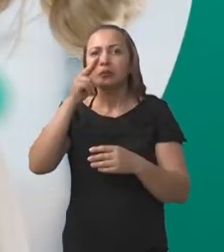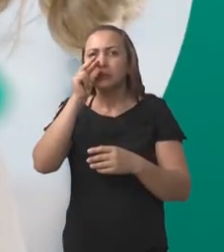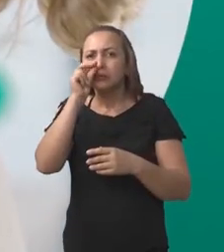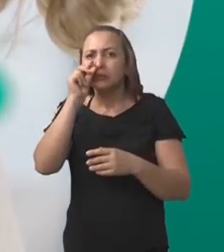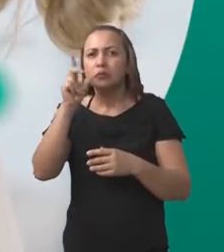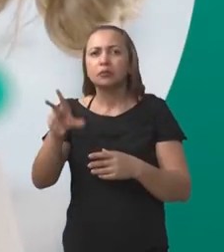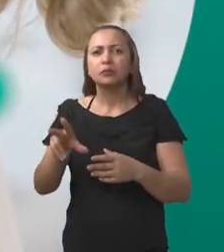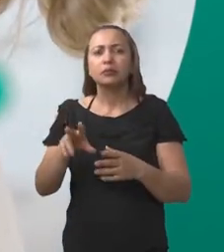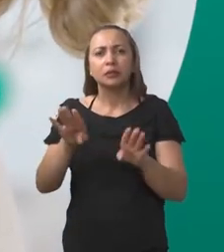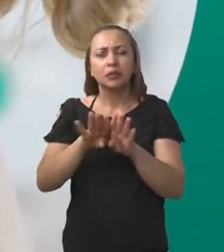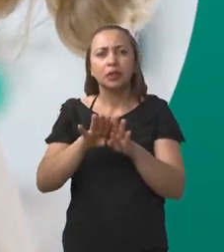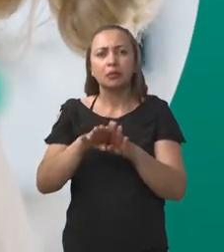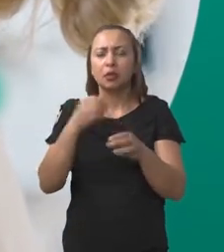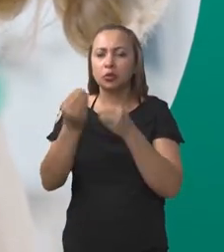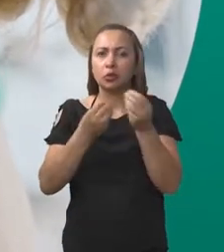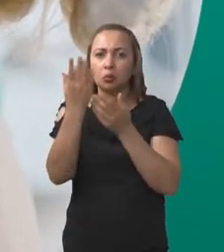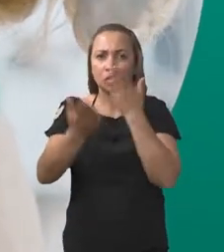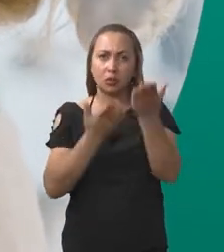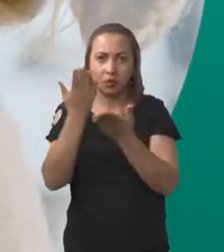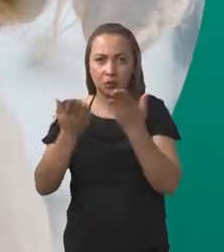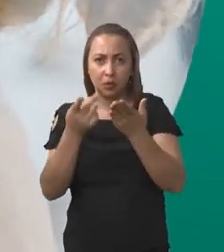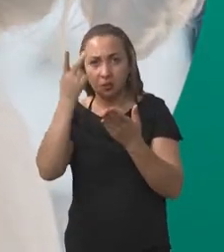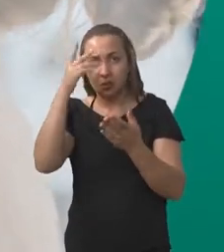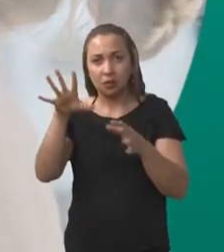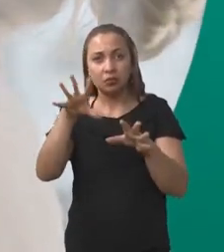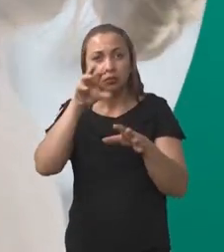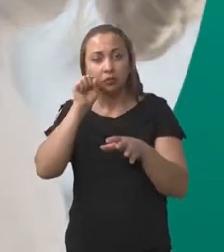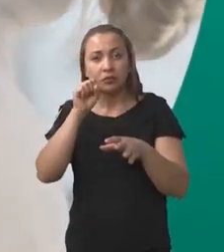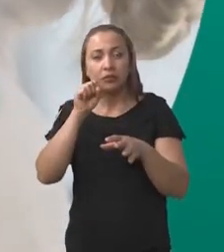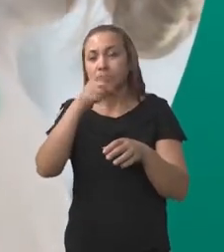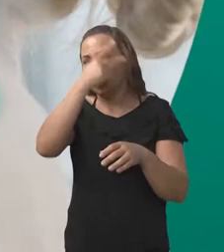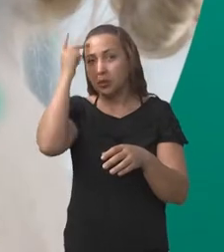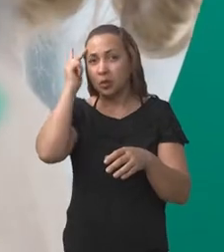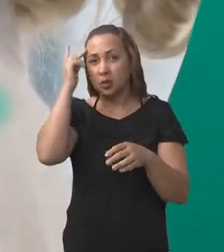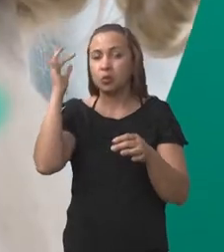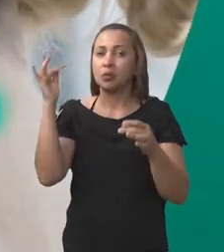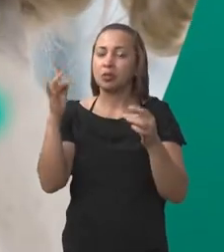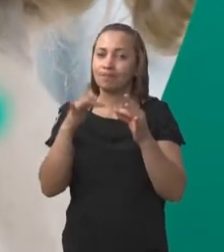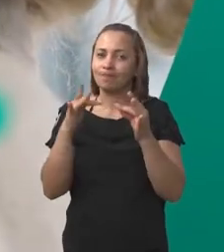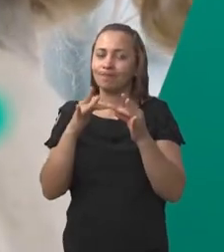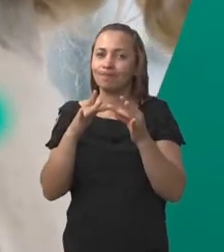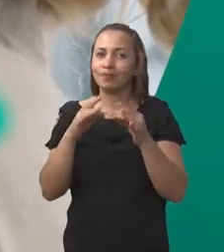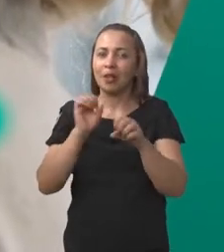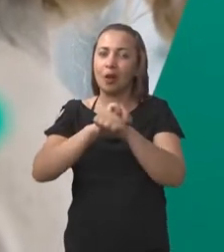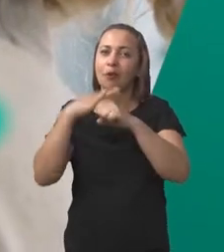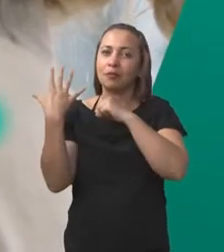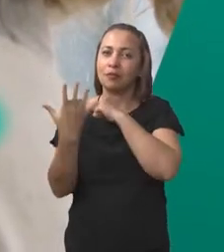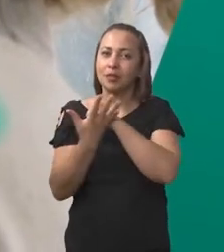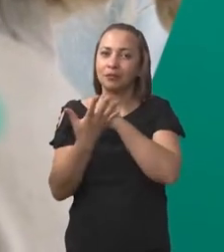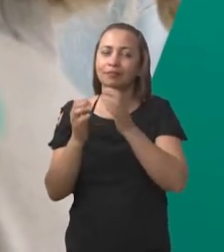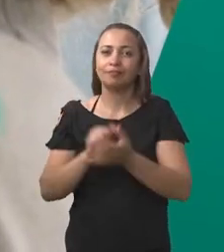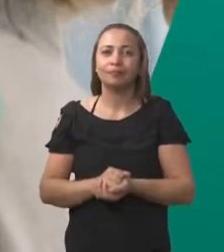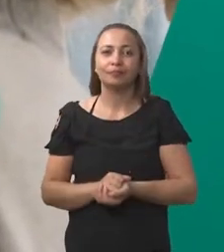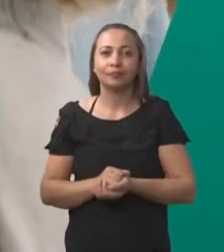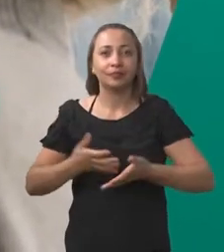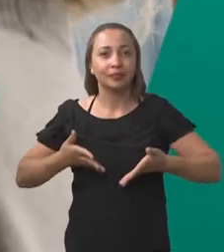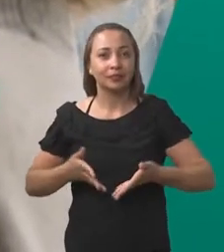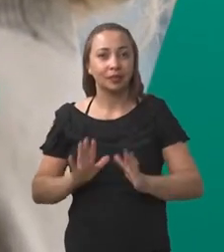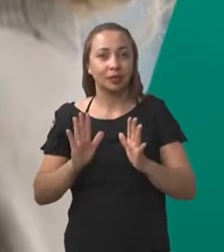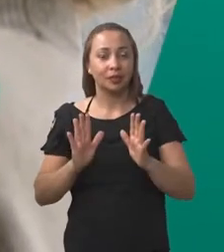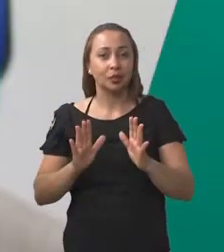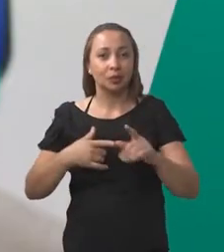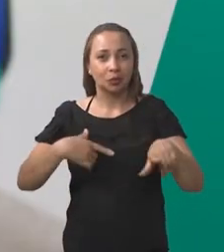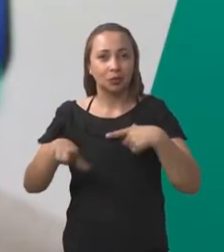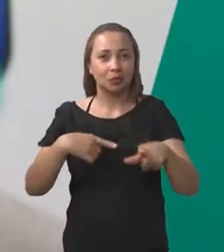Bahia avalia a perda do olfato e a eficácia do tratamento para recuperar este sentido em pessoas contaminadas pela